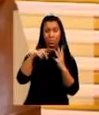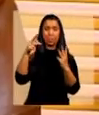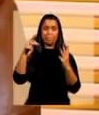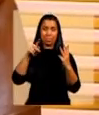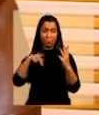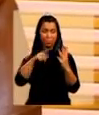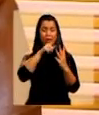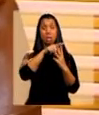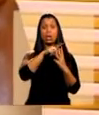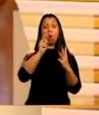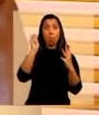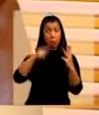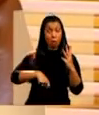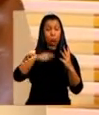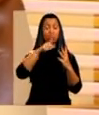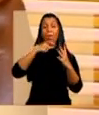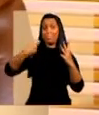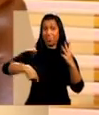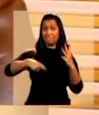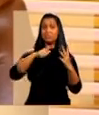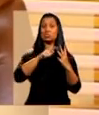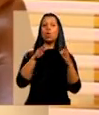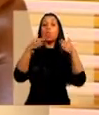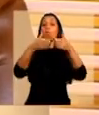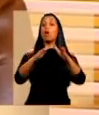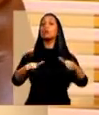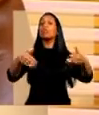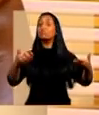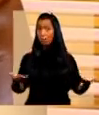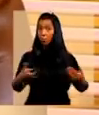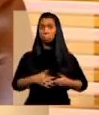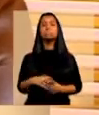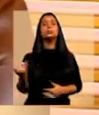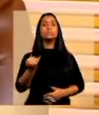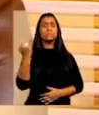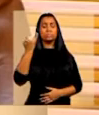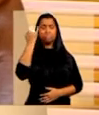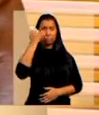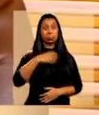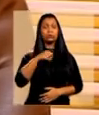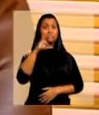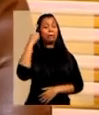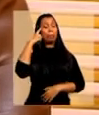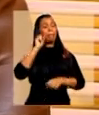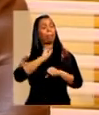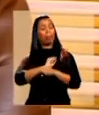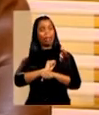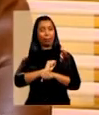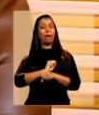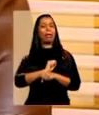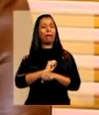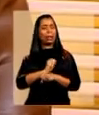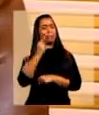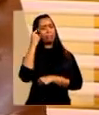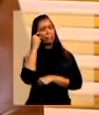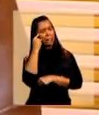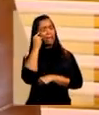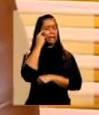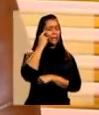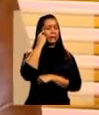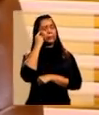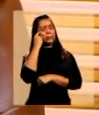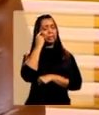Eu posso, eu preciso e qual é a minha prioridade. Certo. Né? Isso é muito importante, porque quando você para pensar, né,